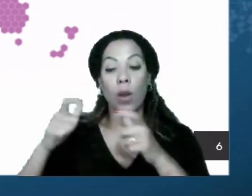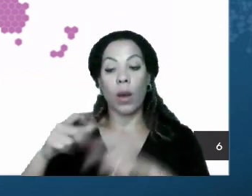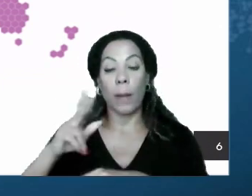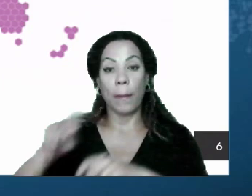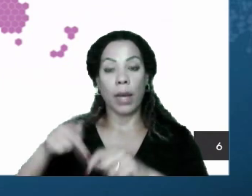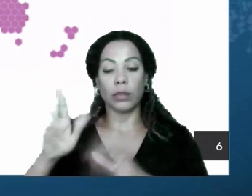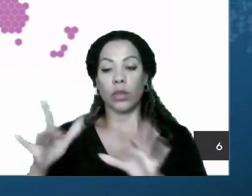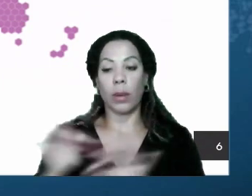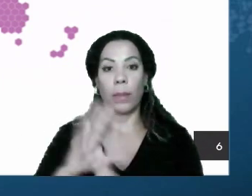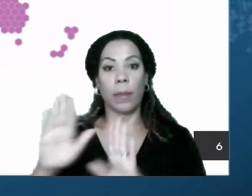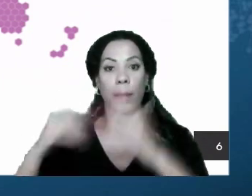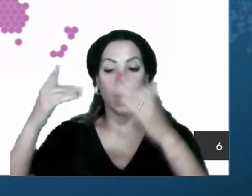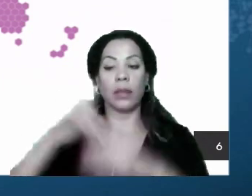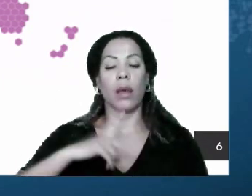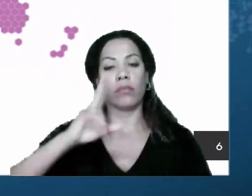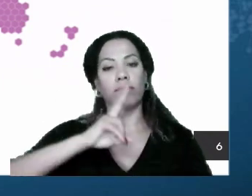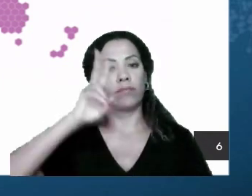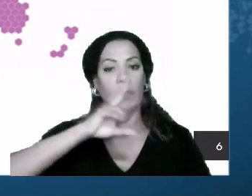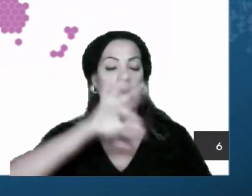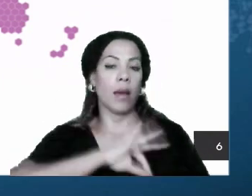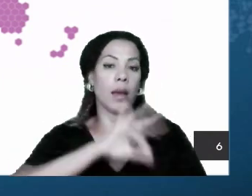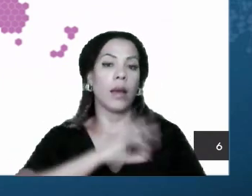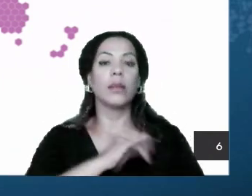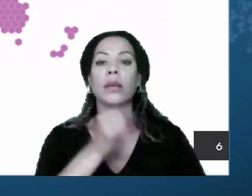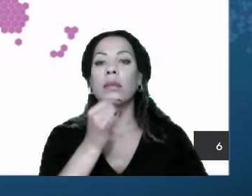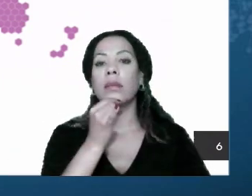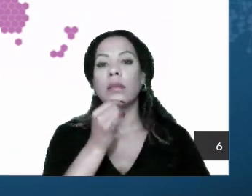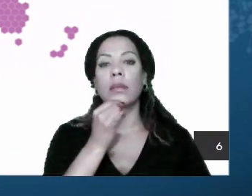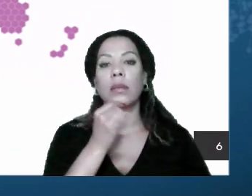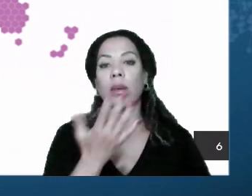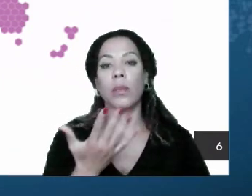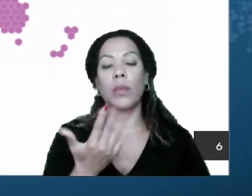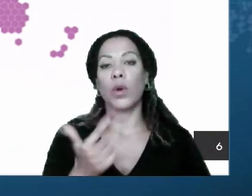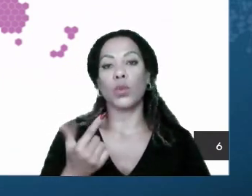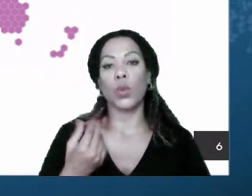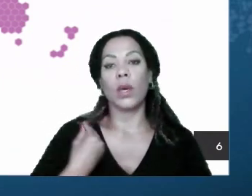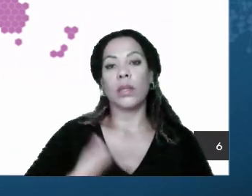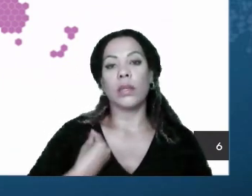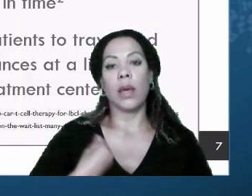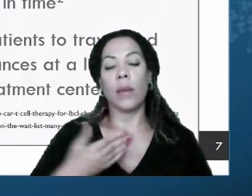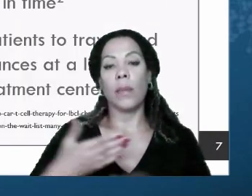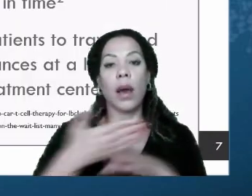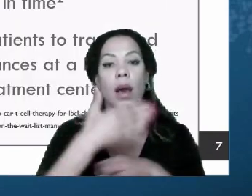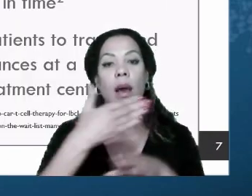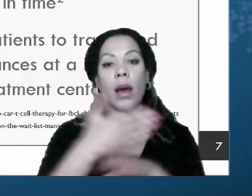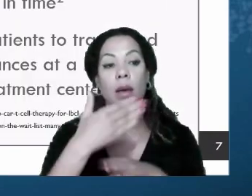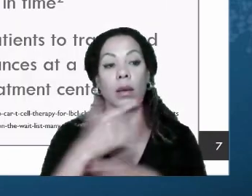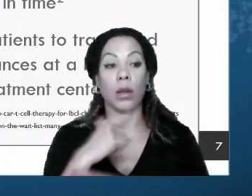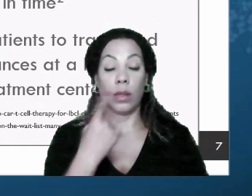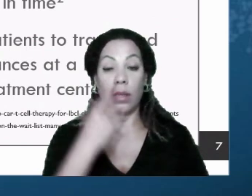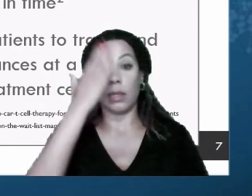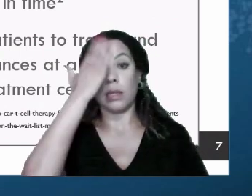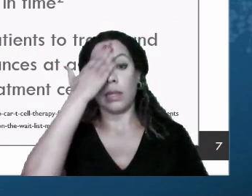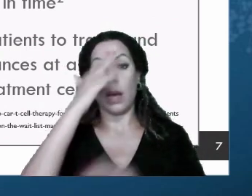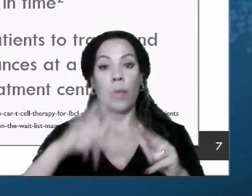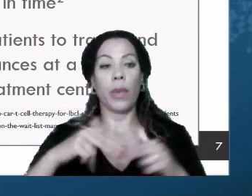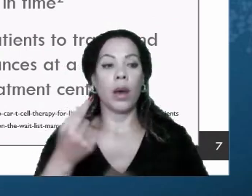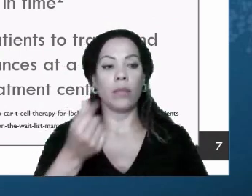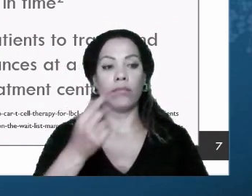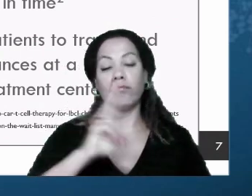alta renda. Por exemplo, não existe acesso significativo, como nós sabemos, por causa dos